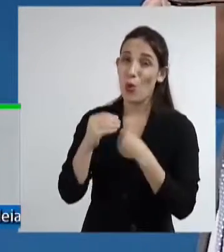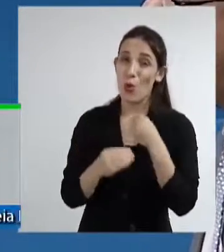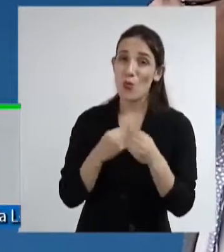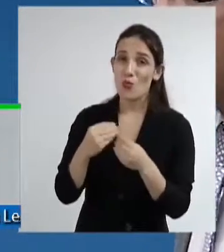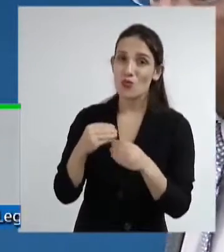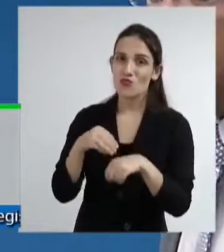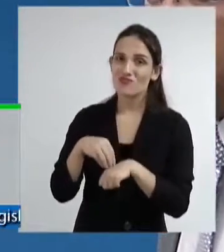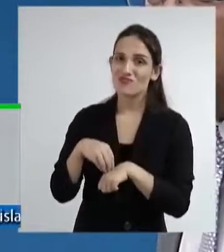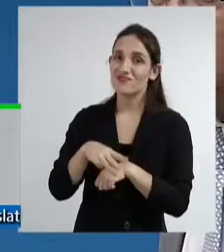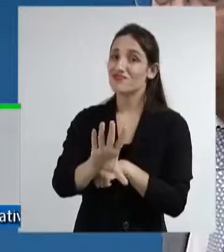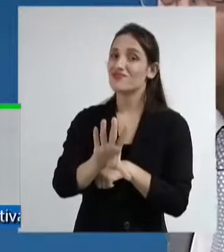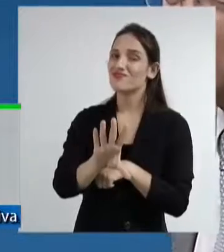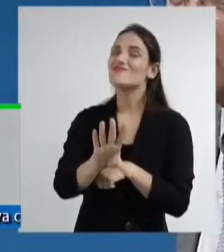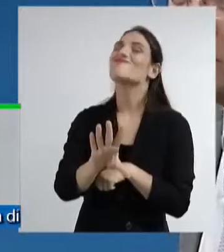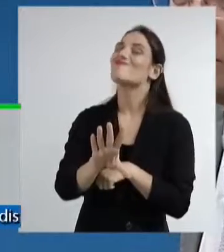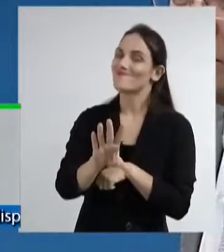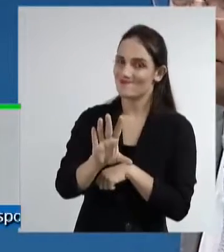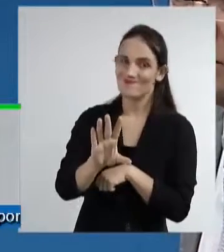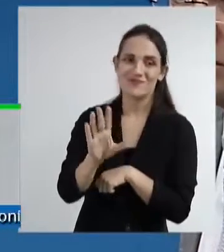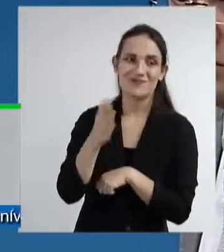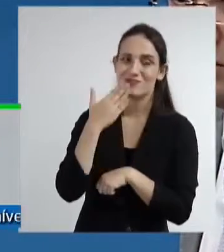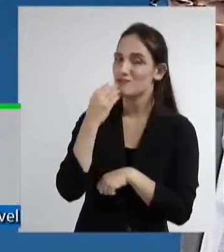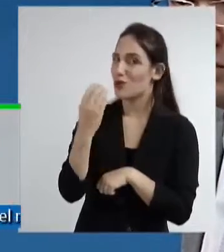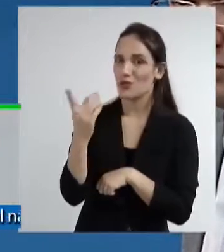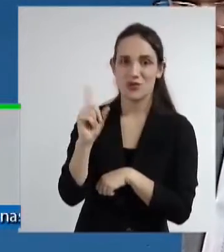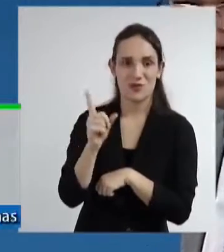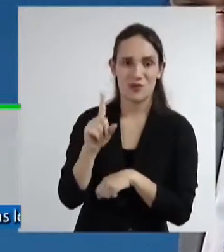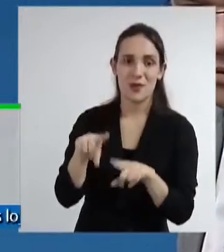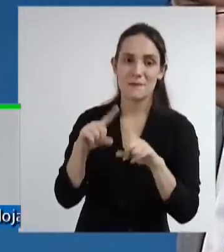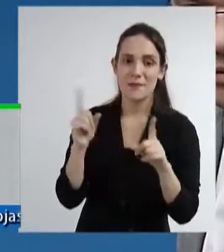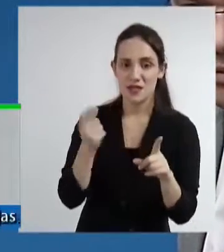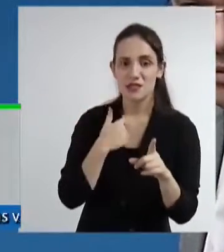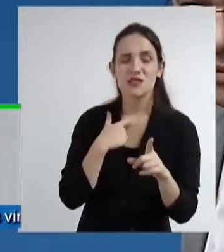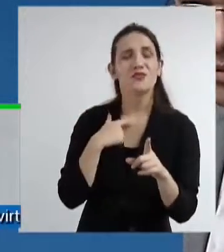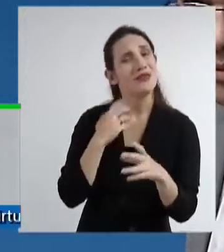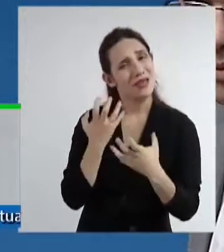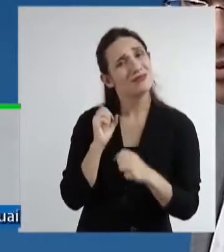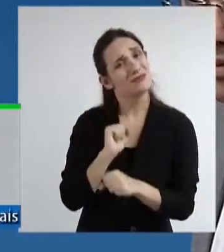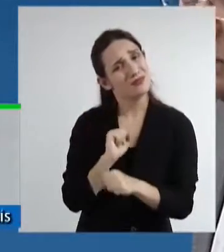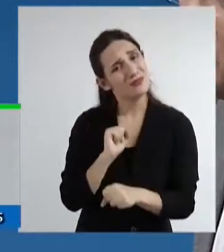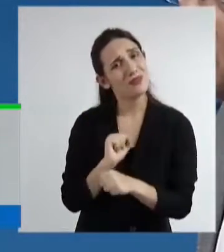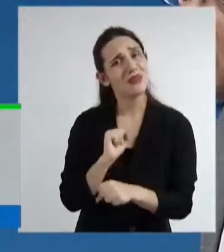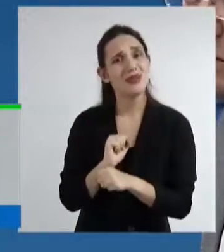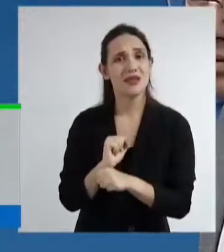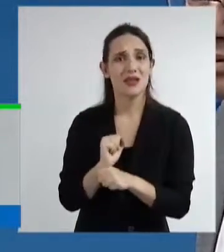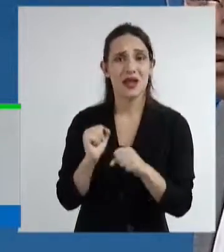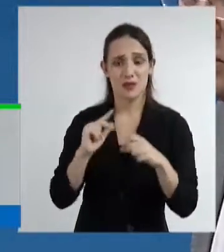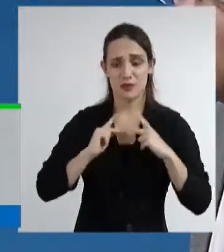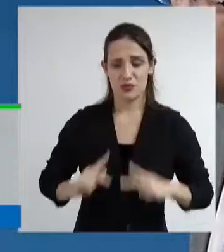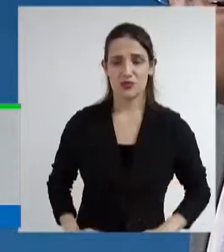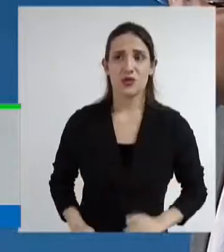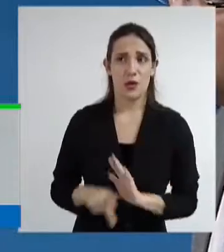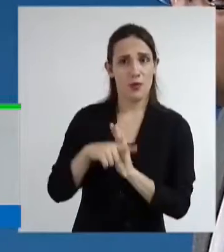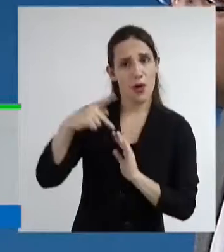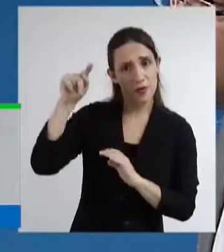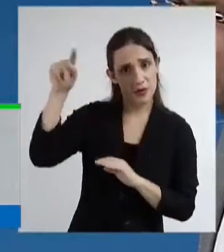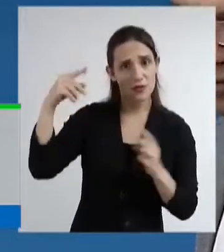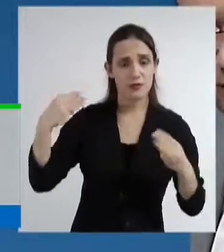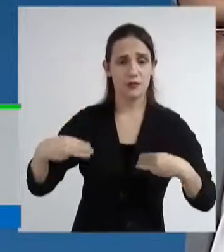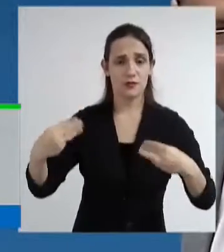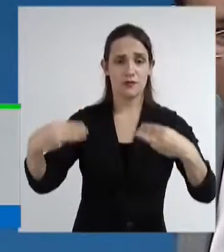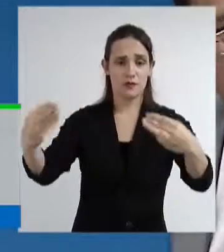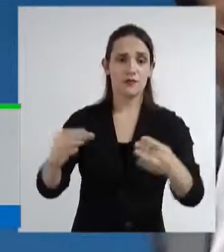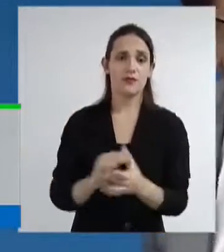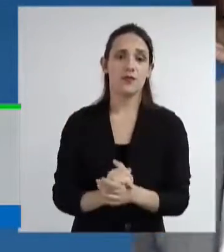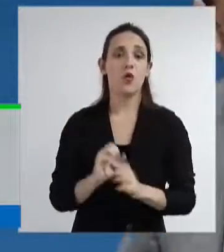foi escutado não foi realmente a melhor, mas sou a favor de aguardar esse posicionamento oficial da parte pessoal dele e que a